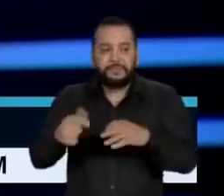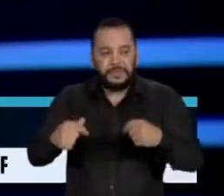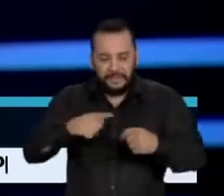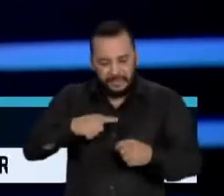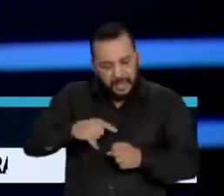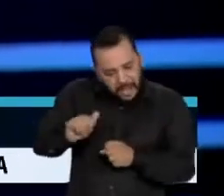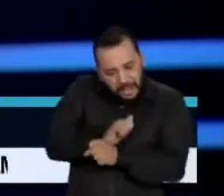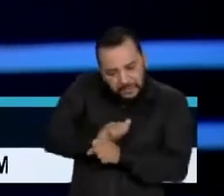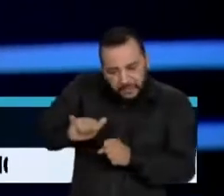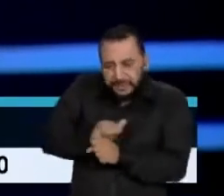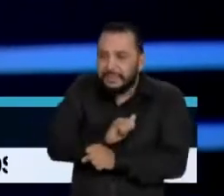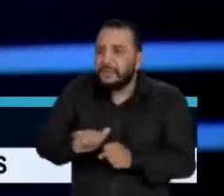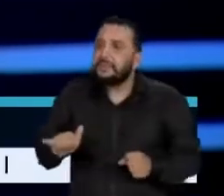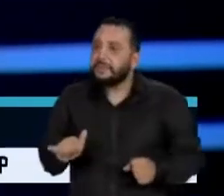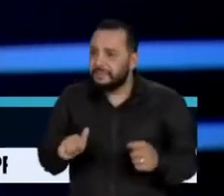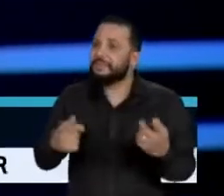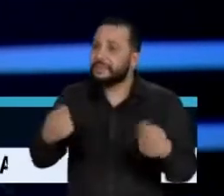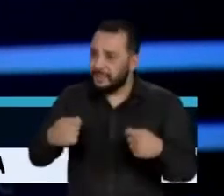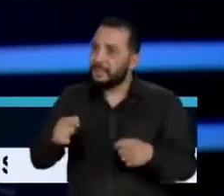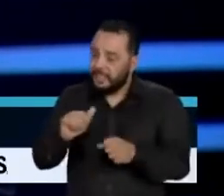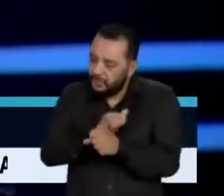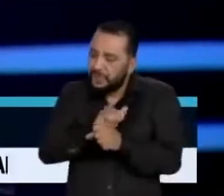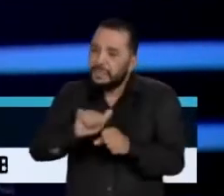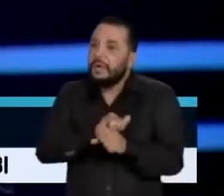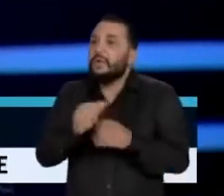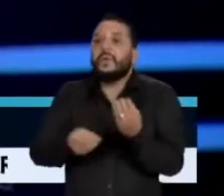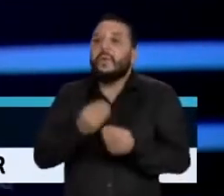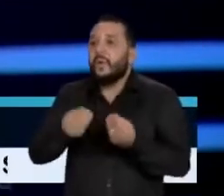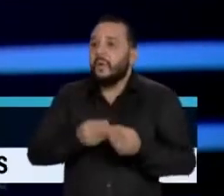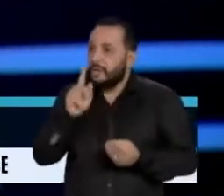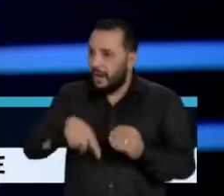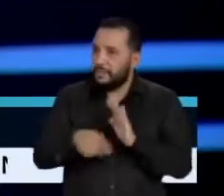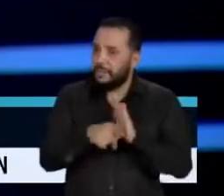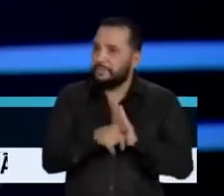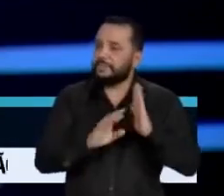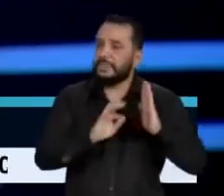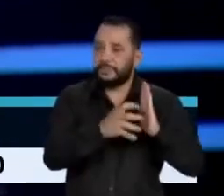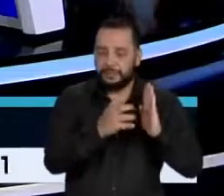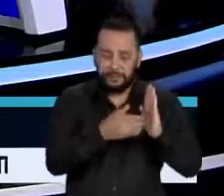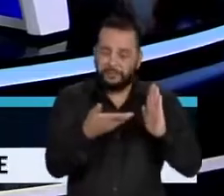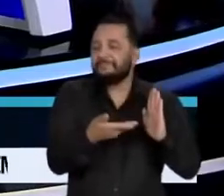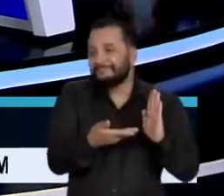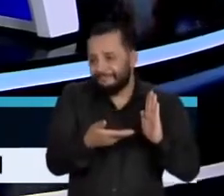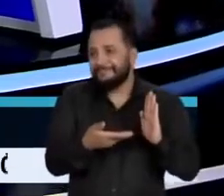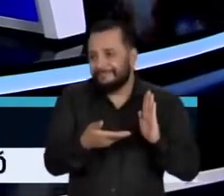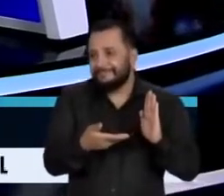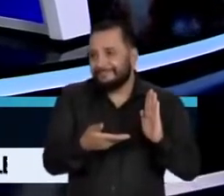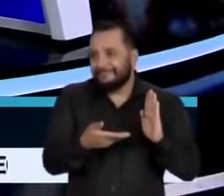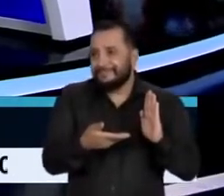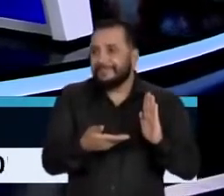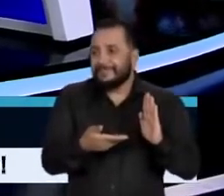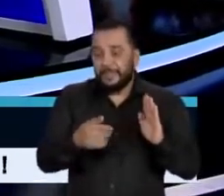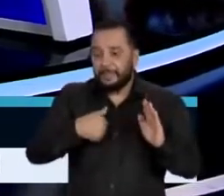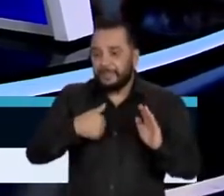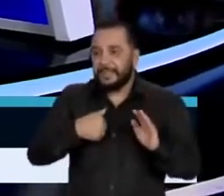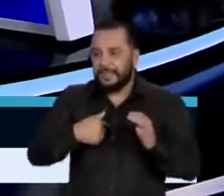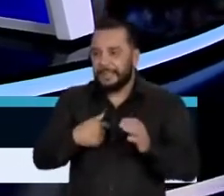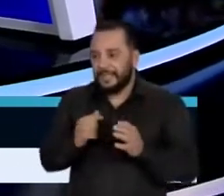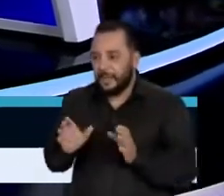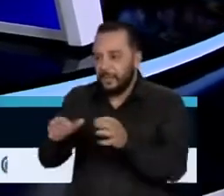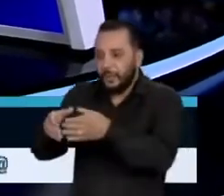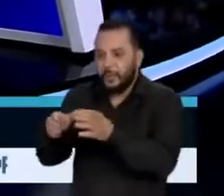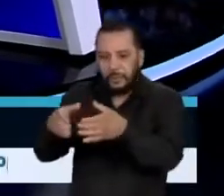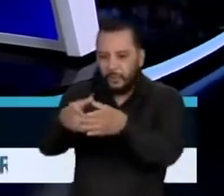esse nível de articulação é um partido político é então de alguma forma ele vai ter que se agrupar não me